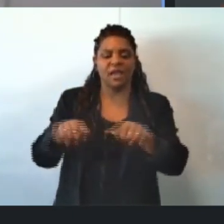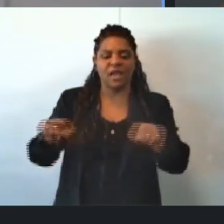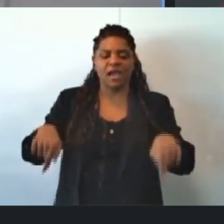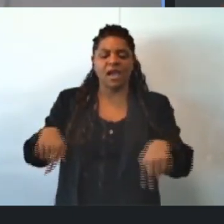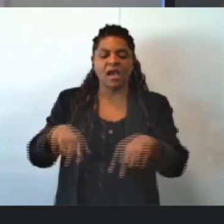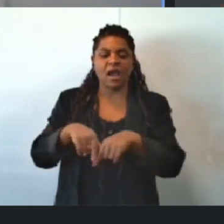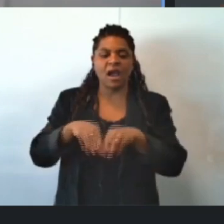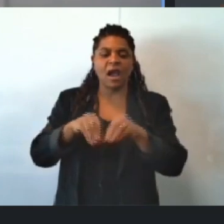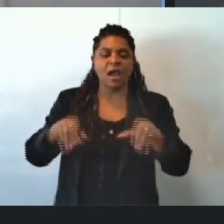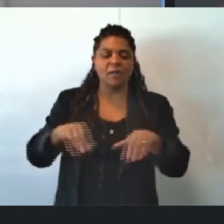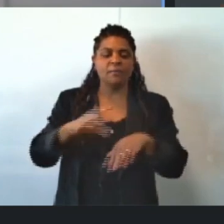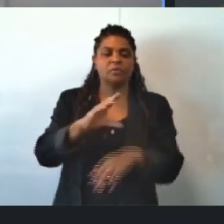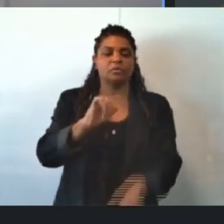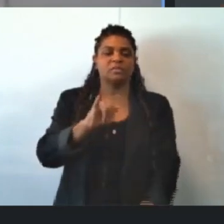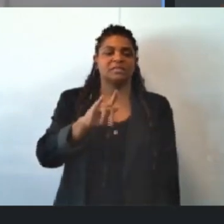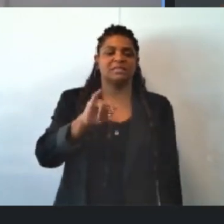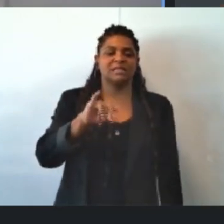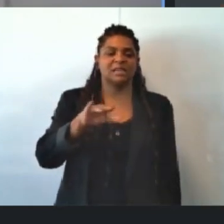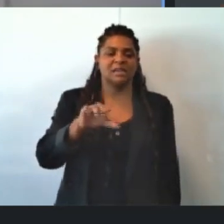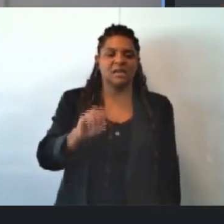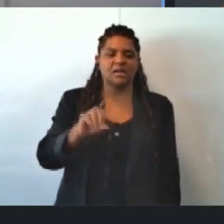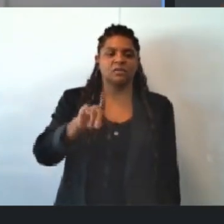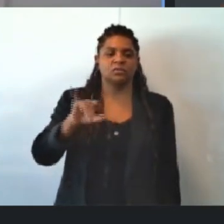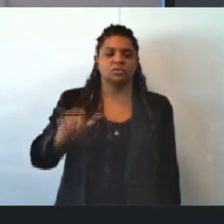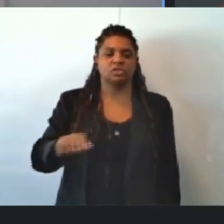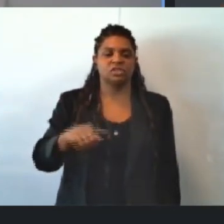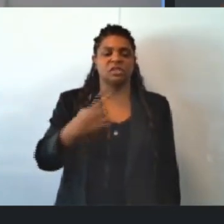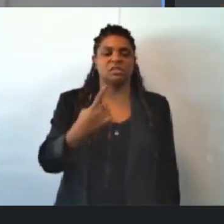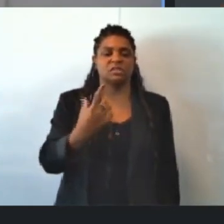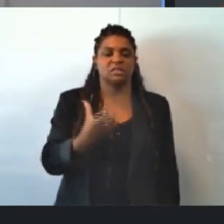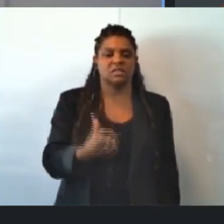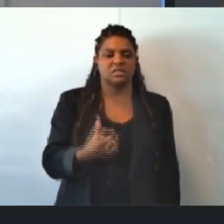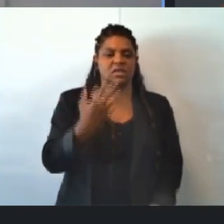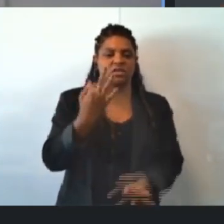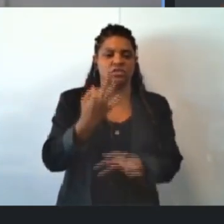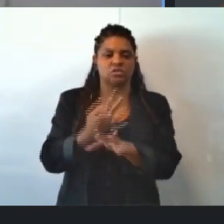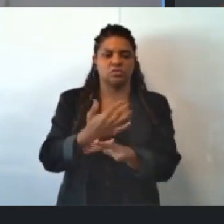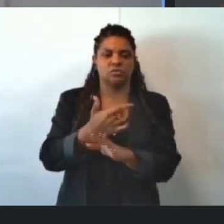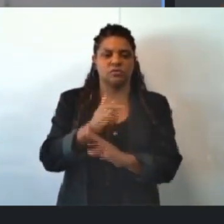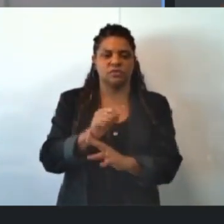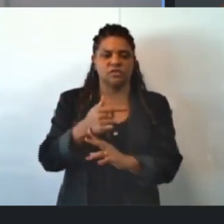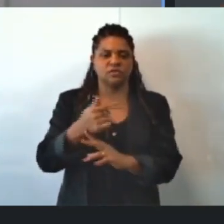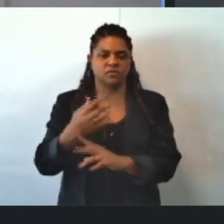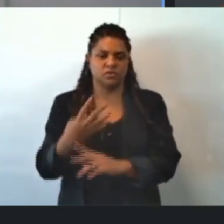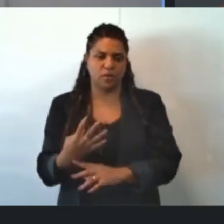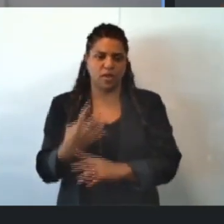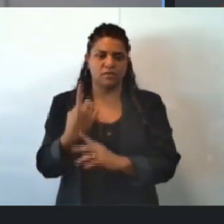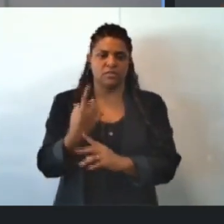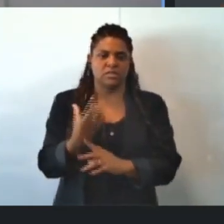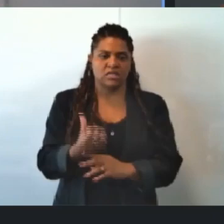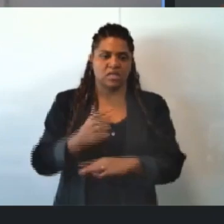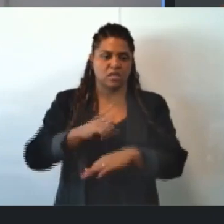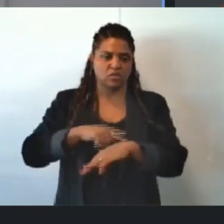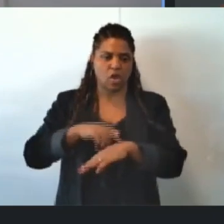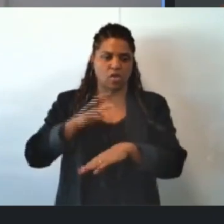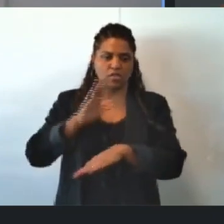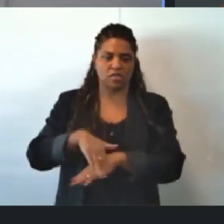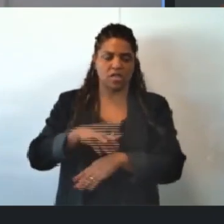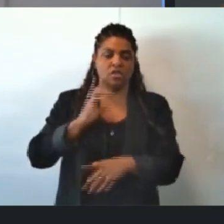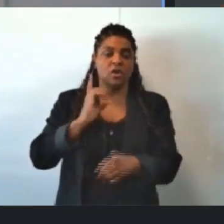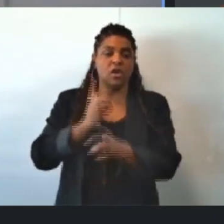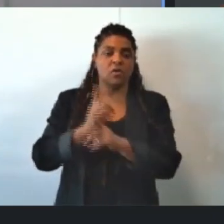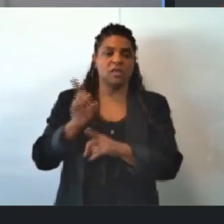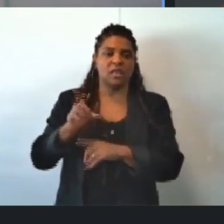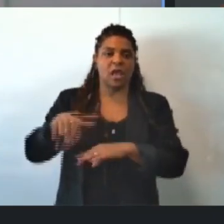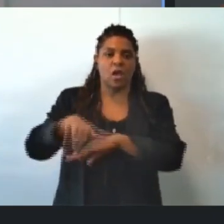dia 16 de julho de 24, às 16 horas da tarde. Local de encontro, rua dos Pinheiros, número 9, no São